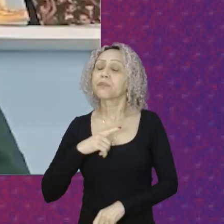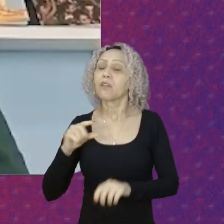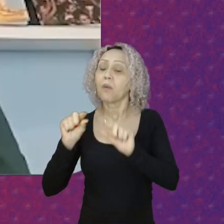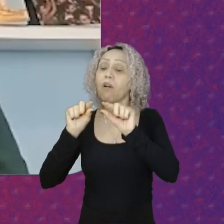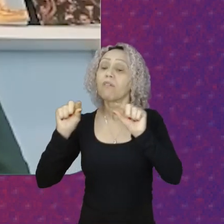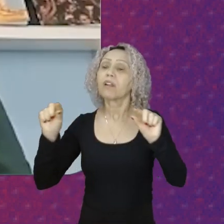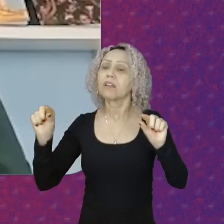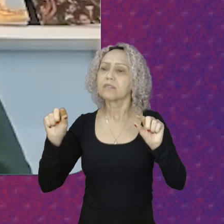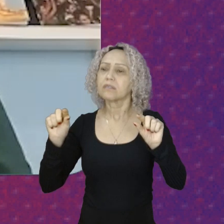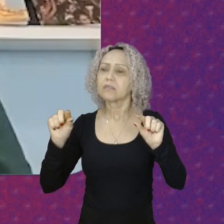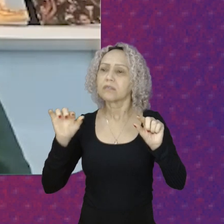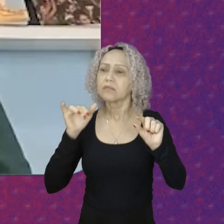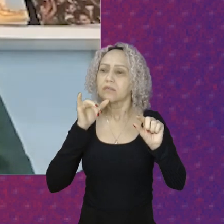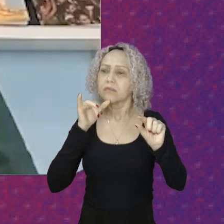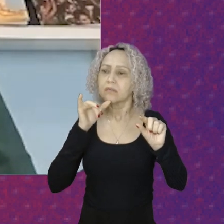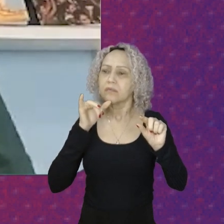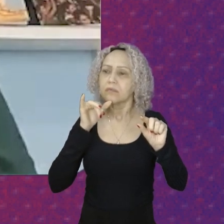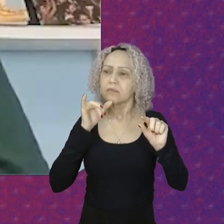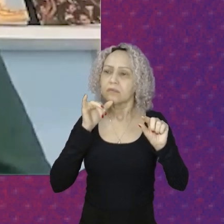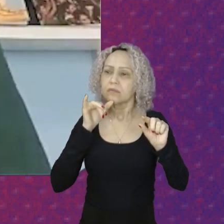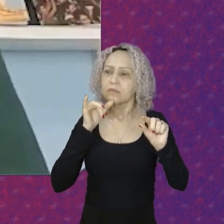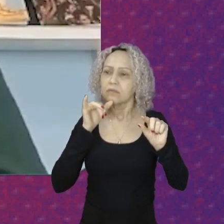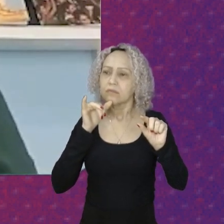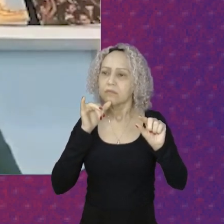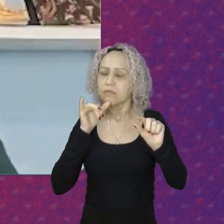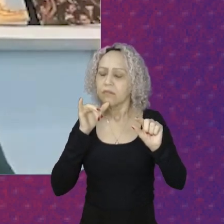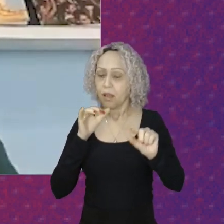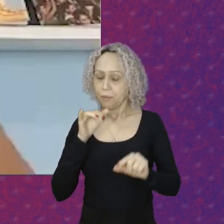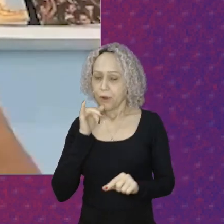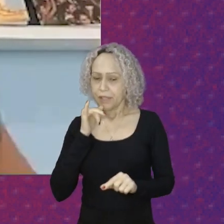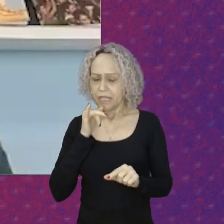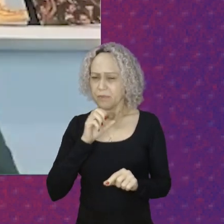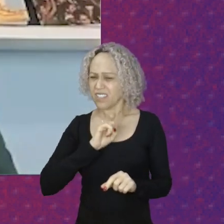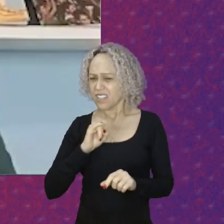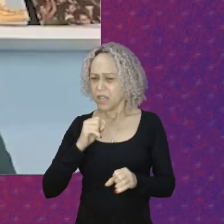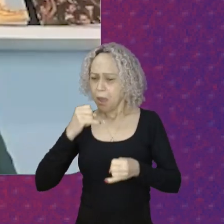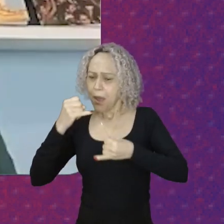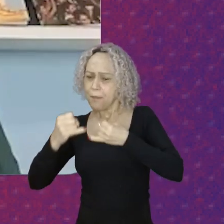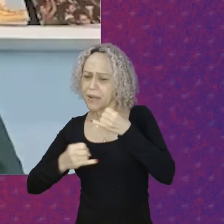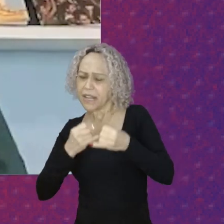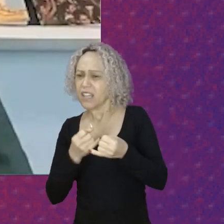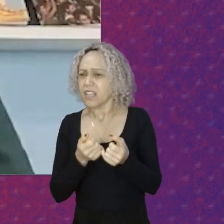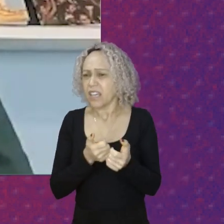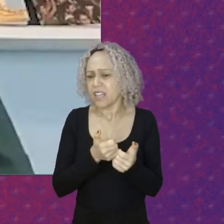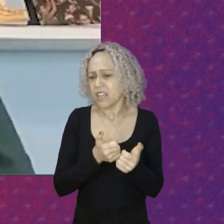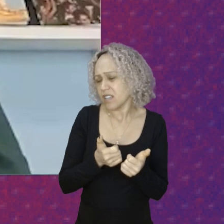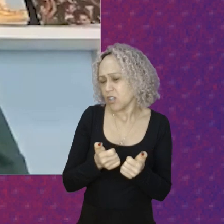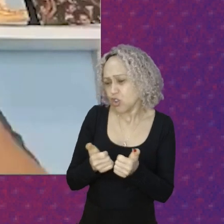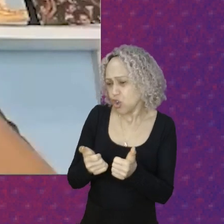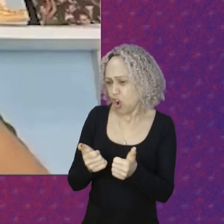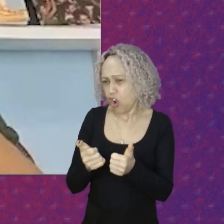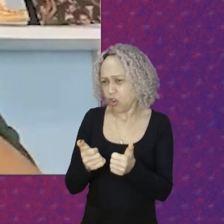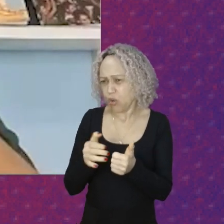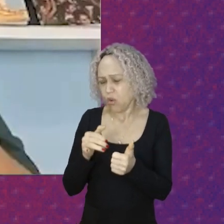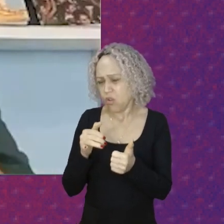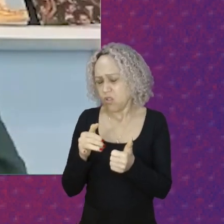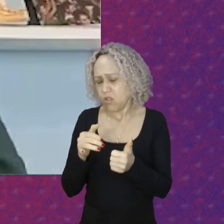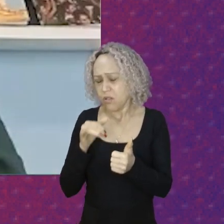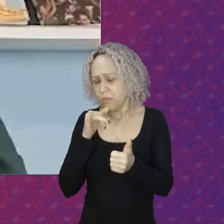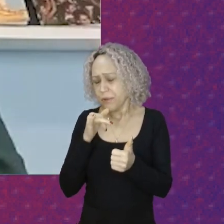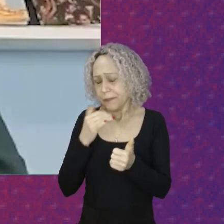diz que jogos que não são cooperativos, eles influenciam as